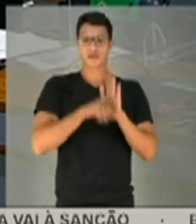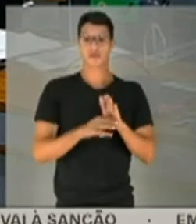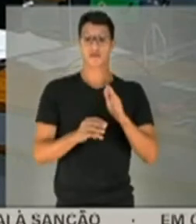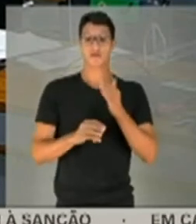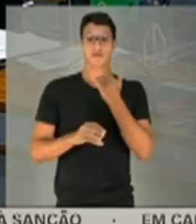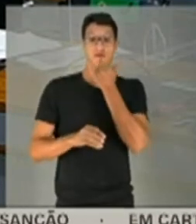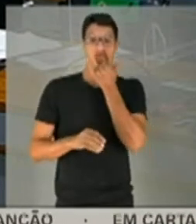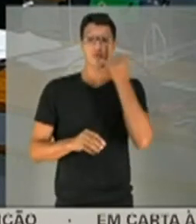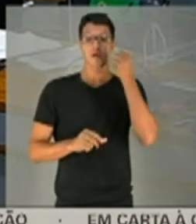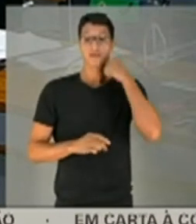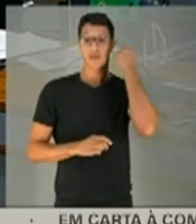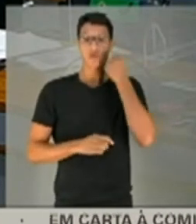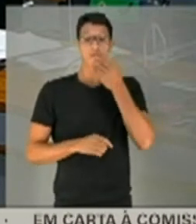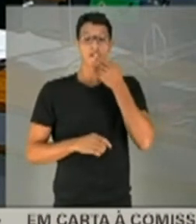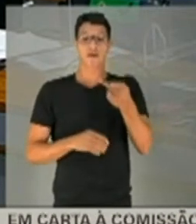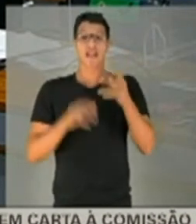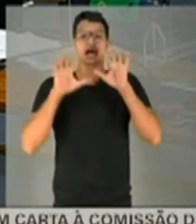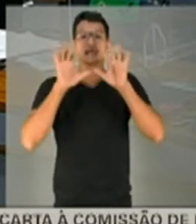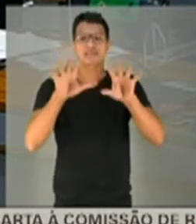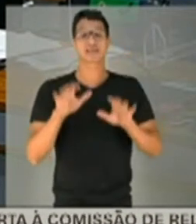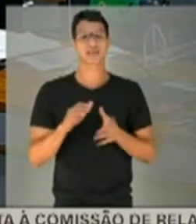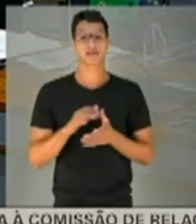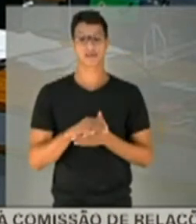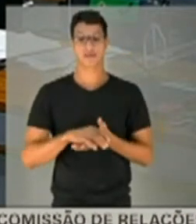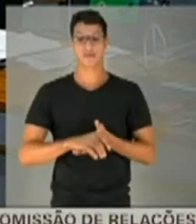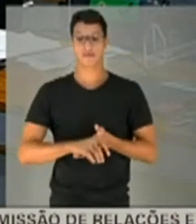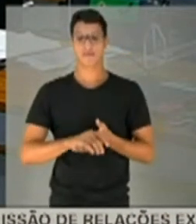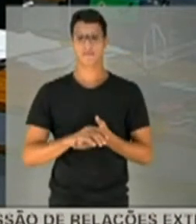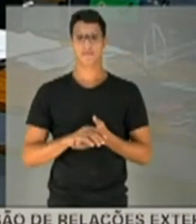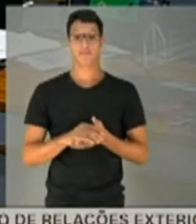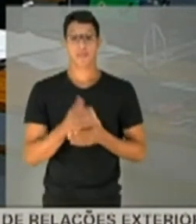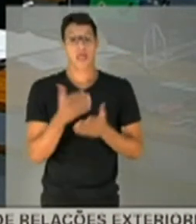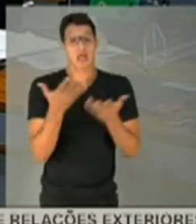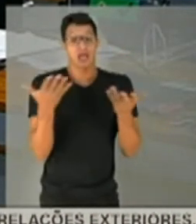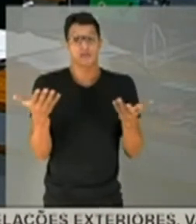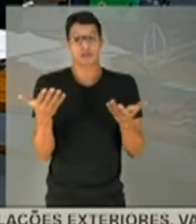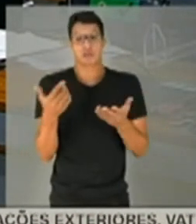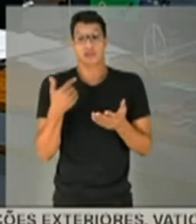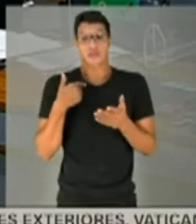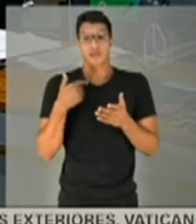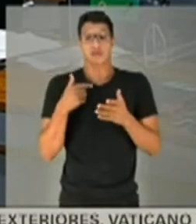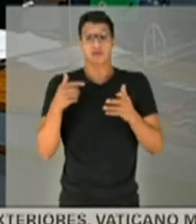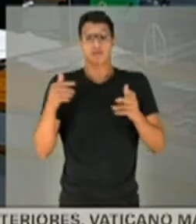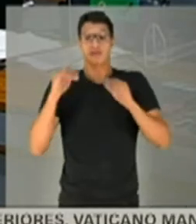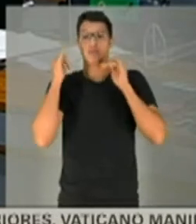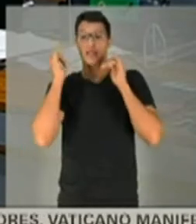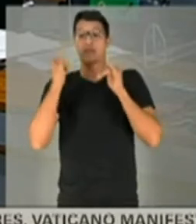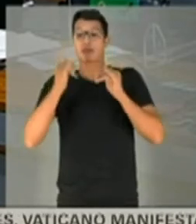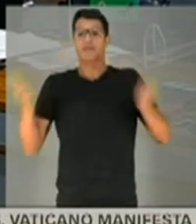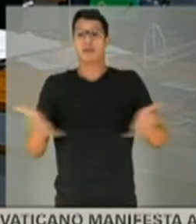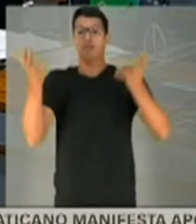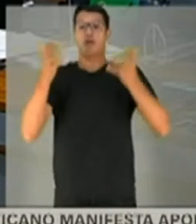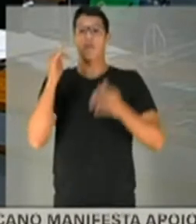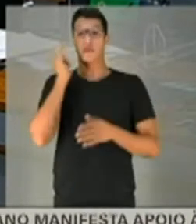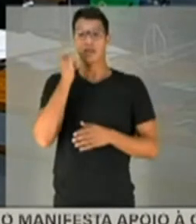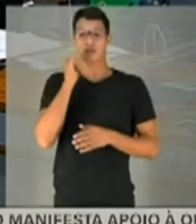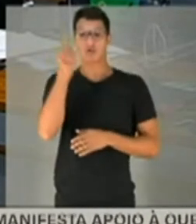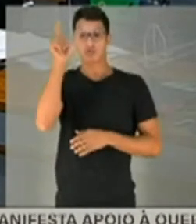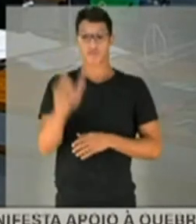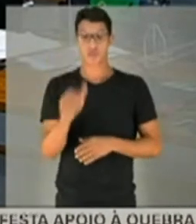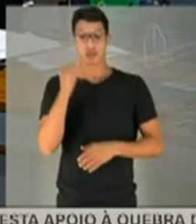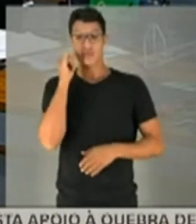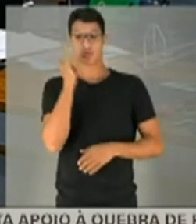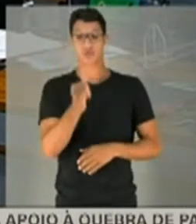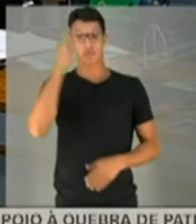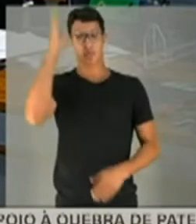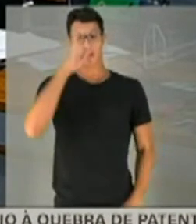para poder fazer uma afirmação dessa natureza? A não ser animar uma narrativa. Vossa Excelência acabou de dizer que